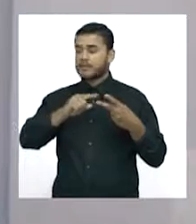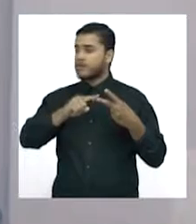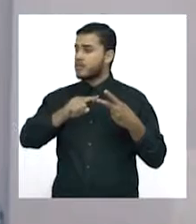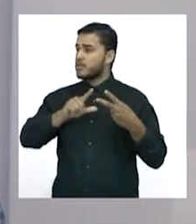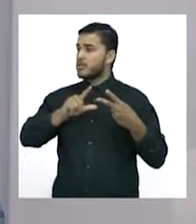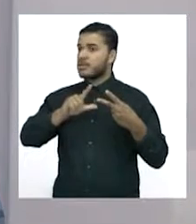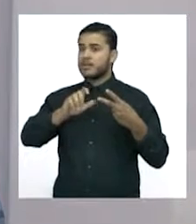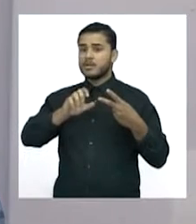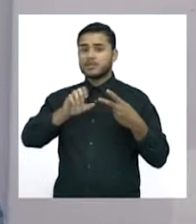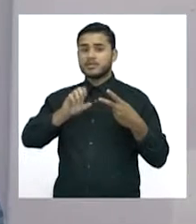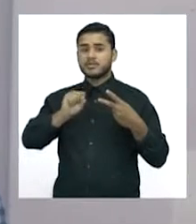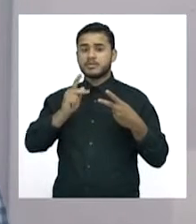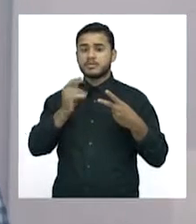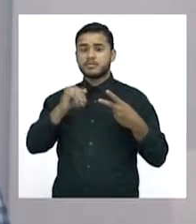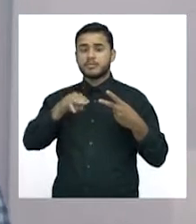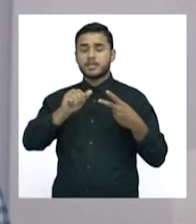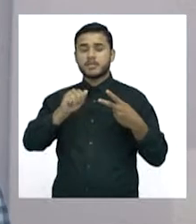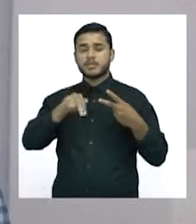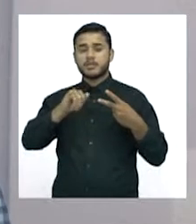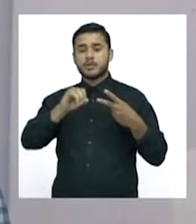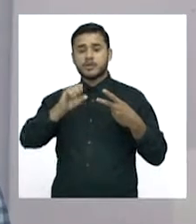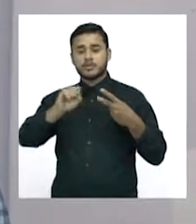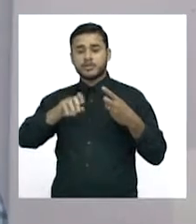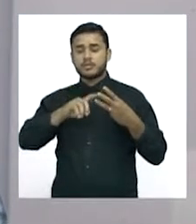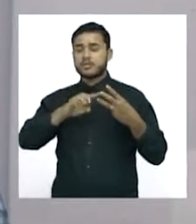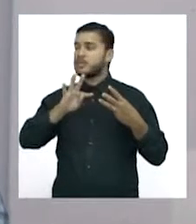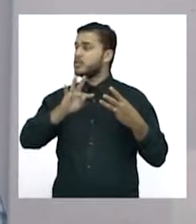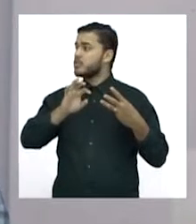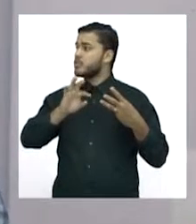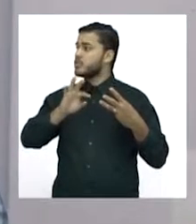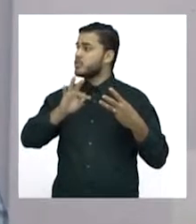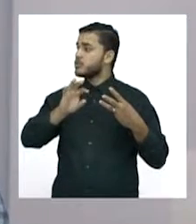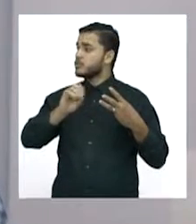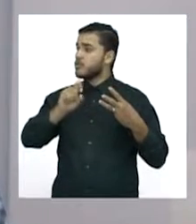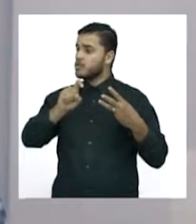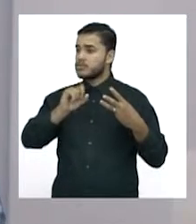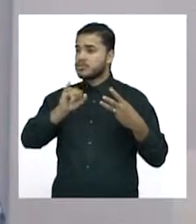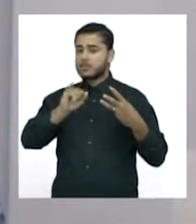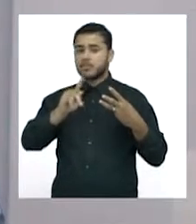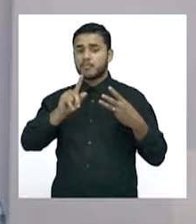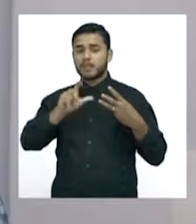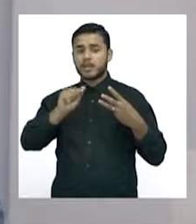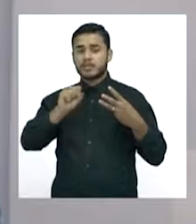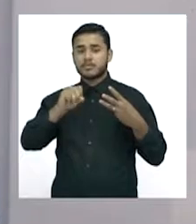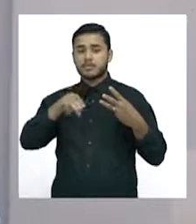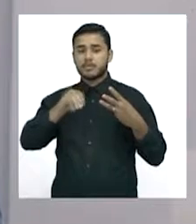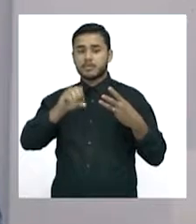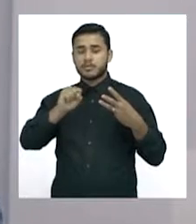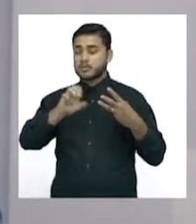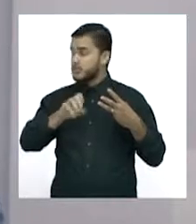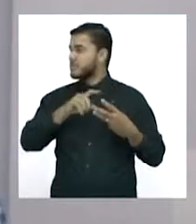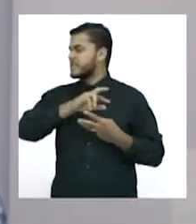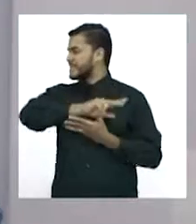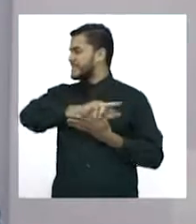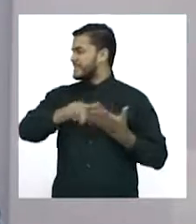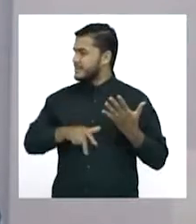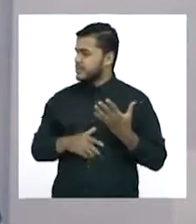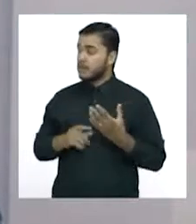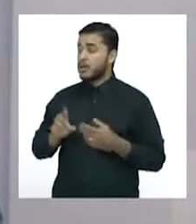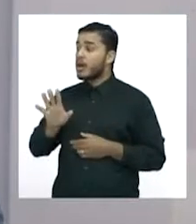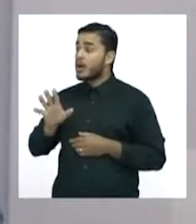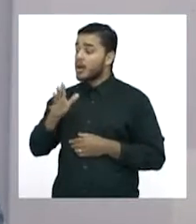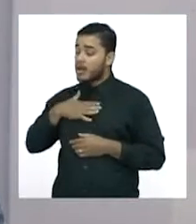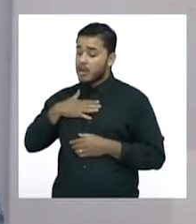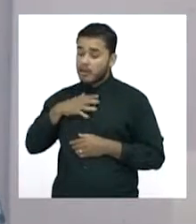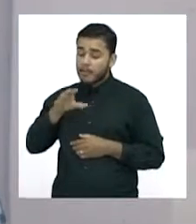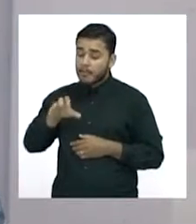toxoplasmose. Então, não é correto que a população alimente. O correto seria a população adotar, dar condições a esse animal, levar um